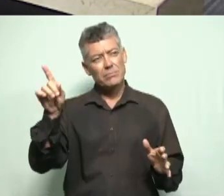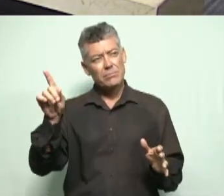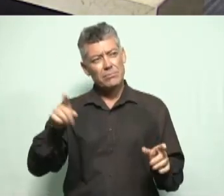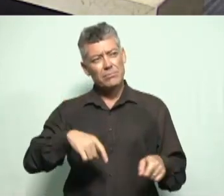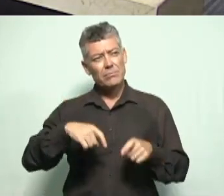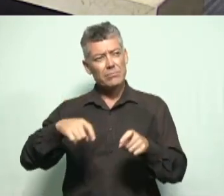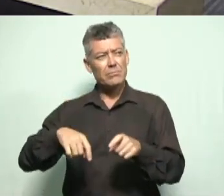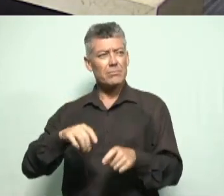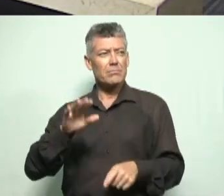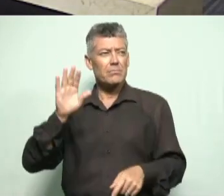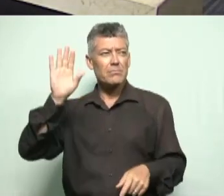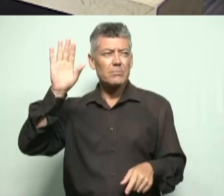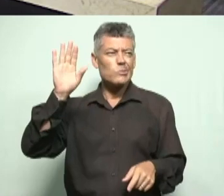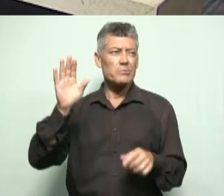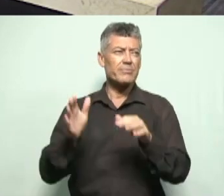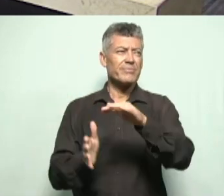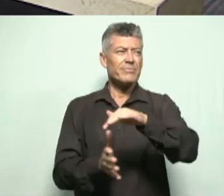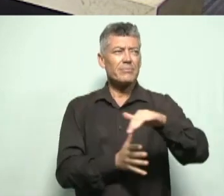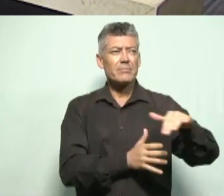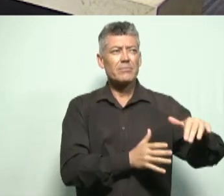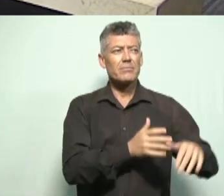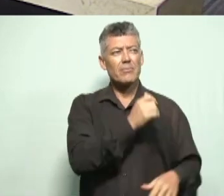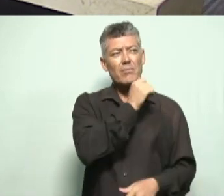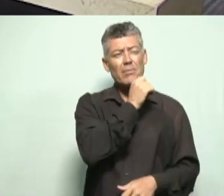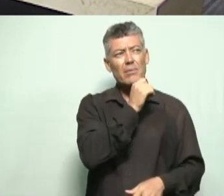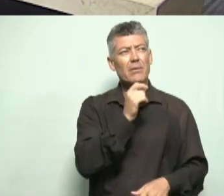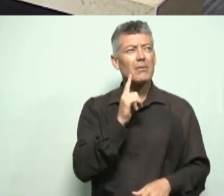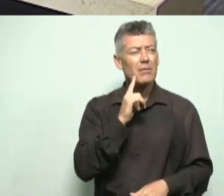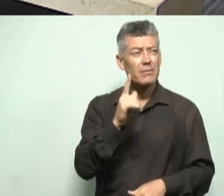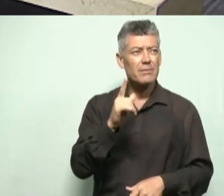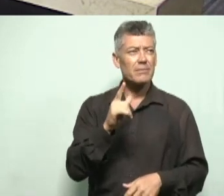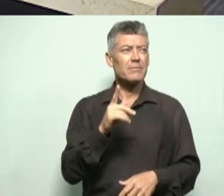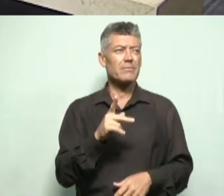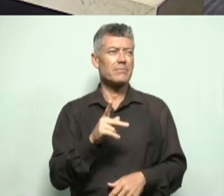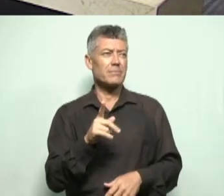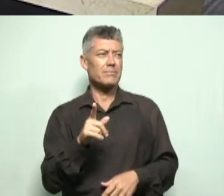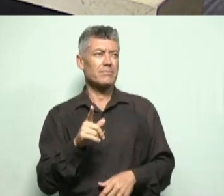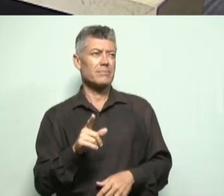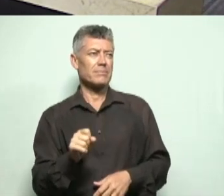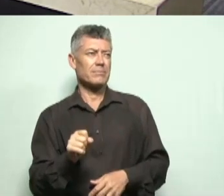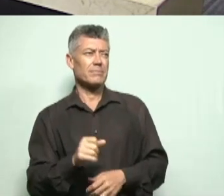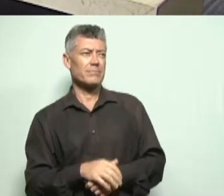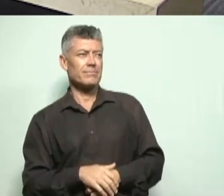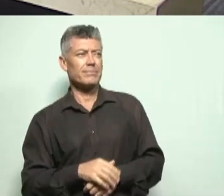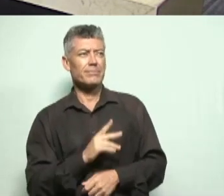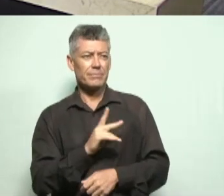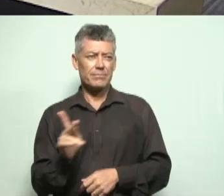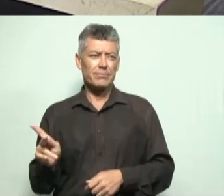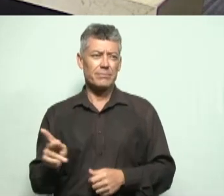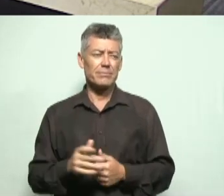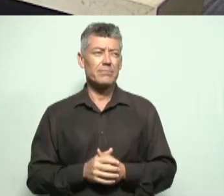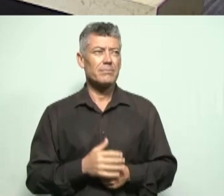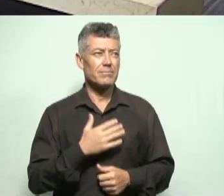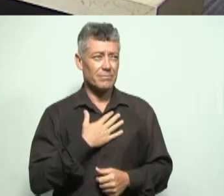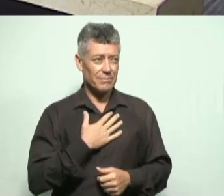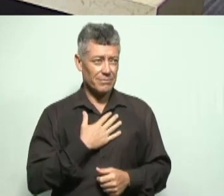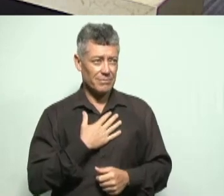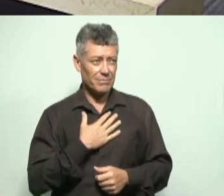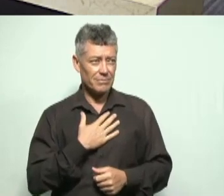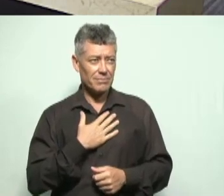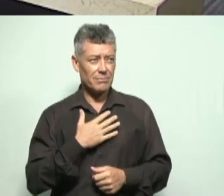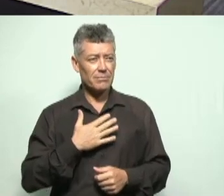agora, pela ordem, vereador Anderson Lopes, do PSDB. Senhor presidente, primeiro eu quero dizer aqui que